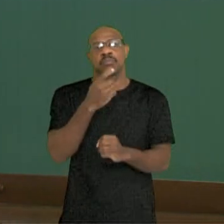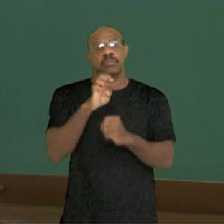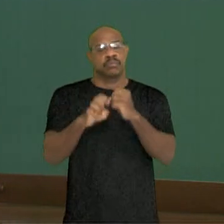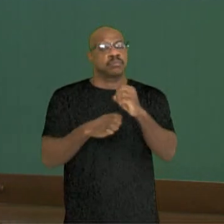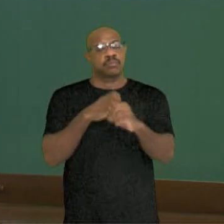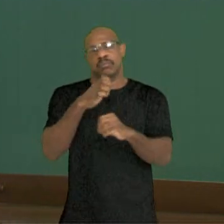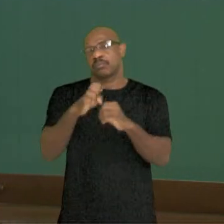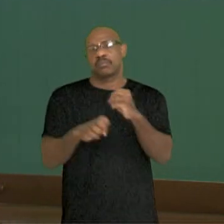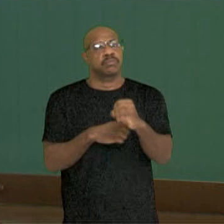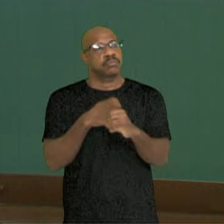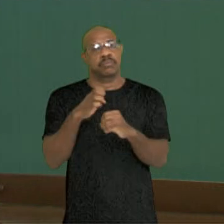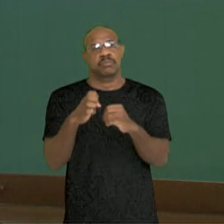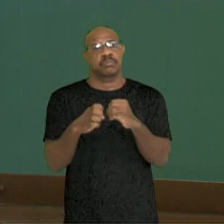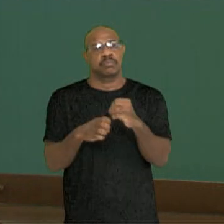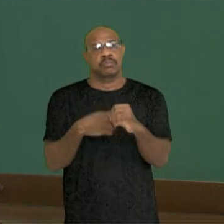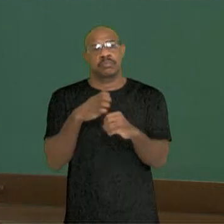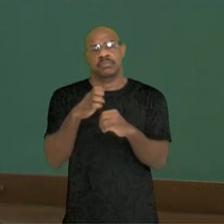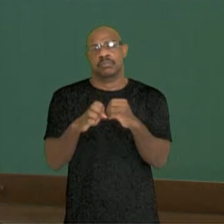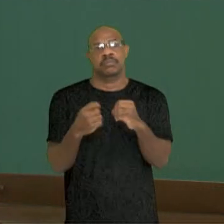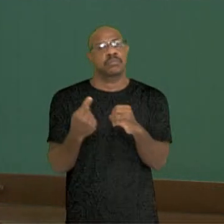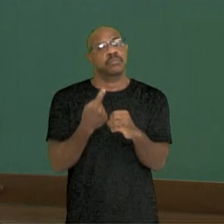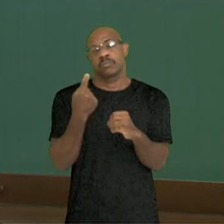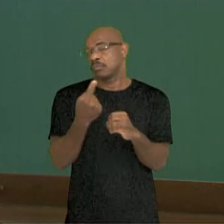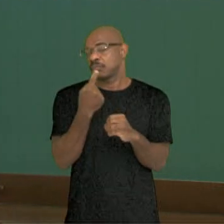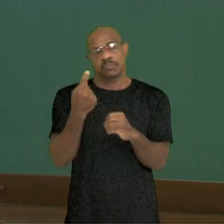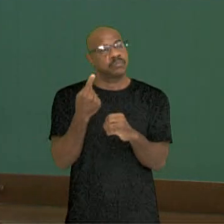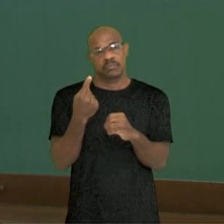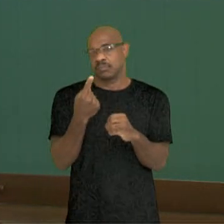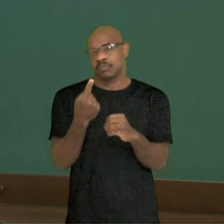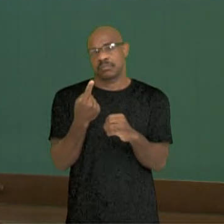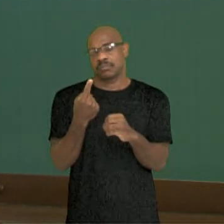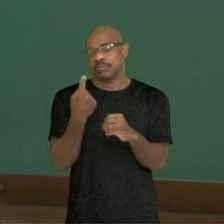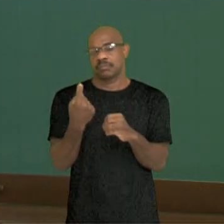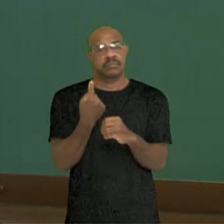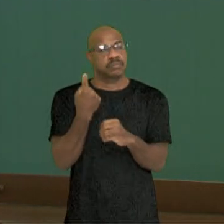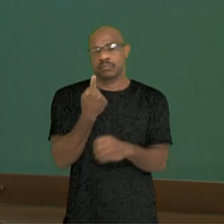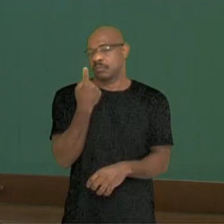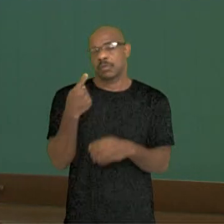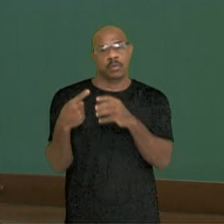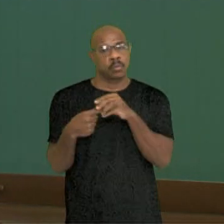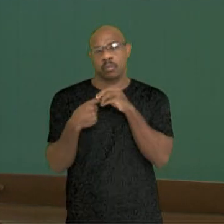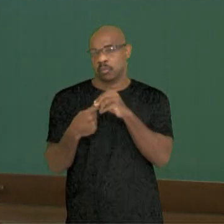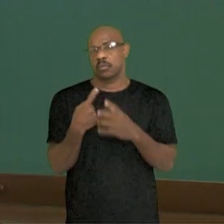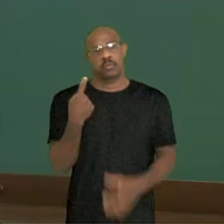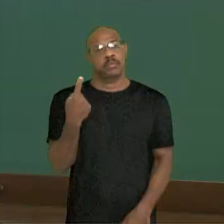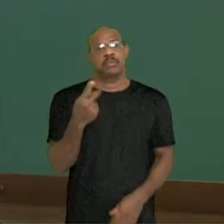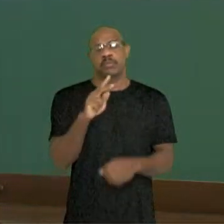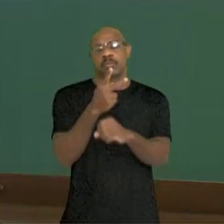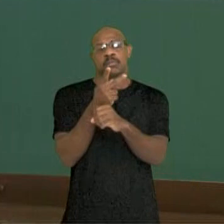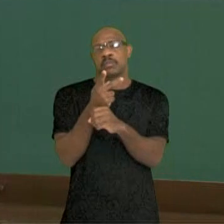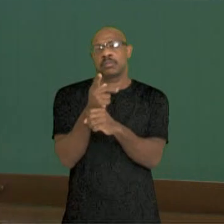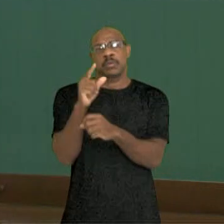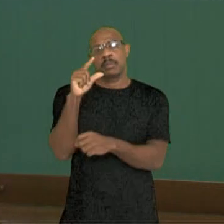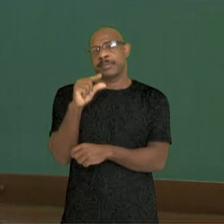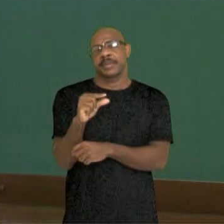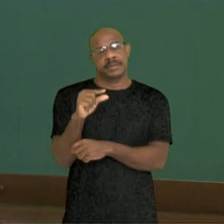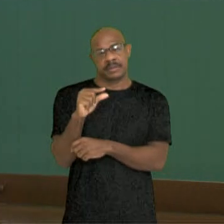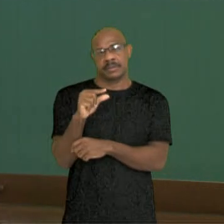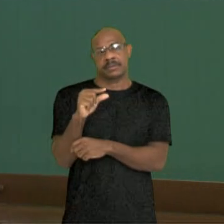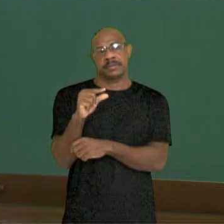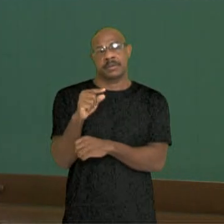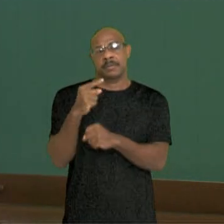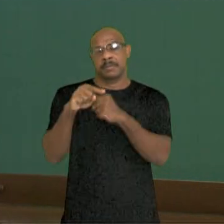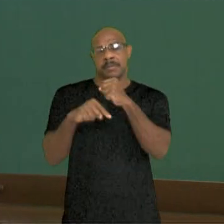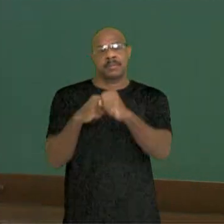seu último nível, aliás, no seu único nível de energia. O hidrogênio ele é tão pequeno, é o menor átomo que nós